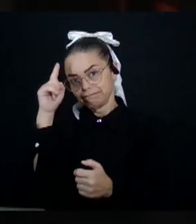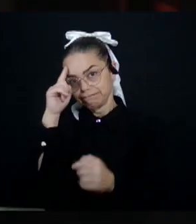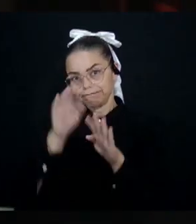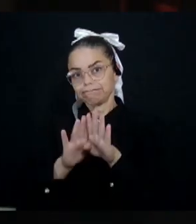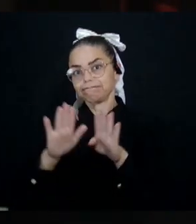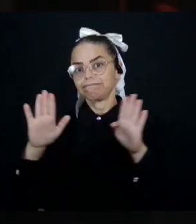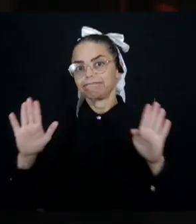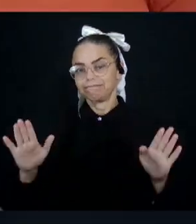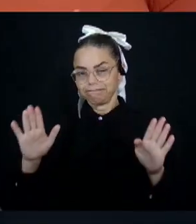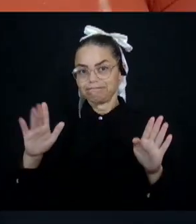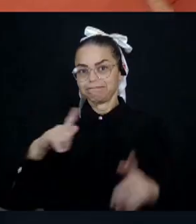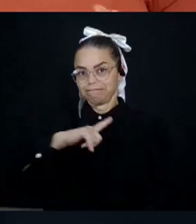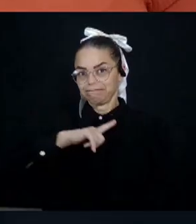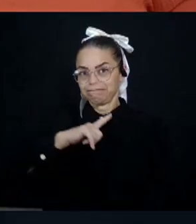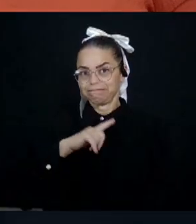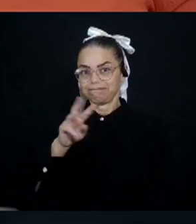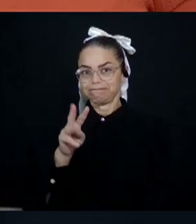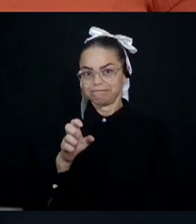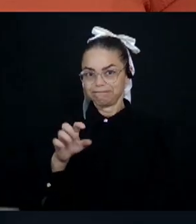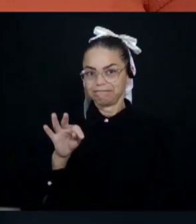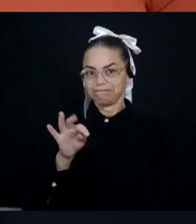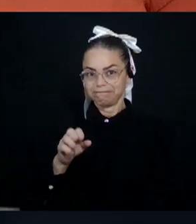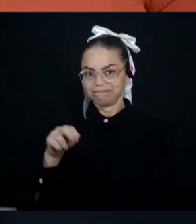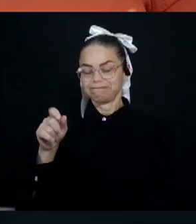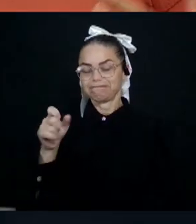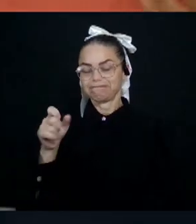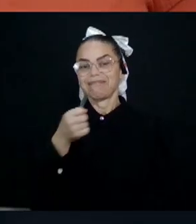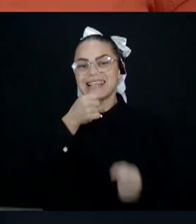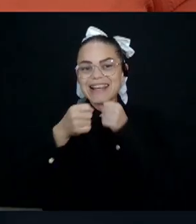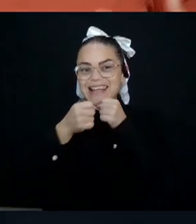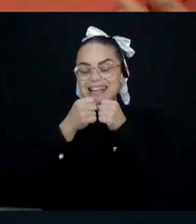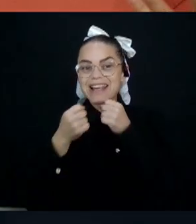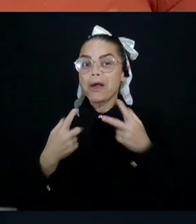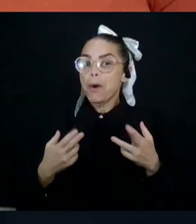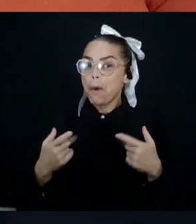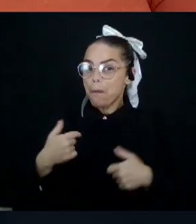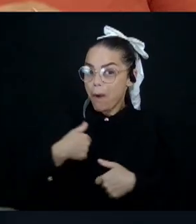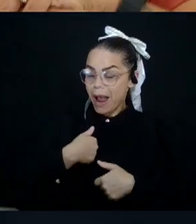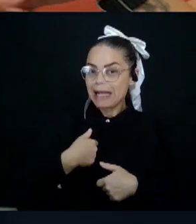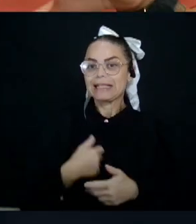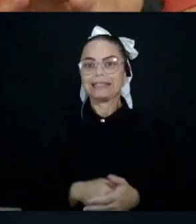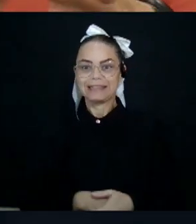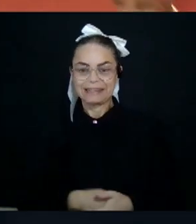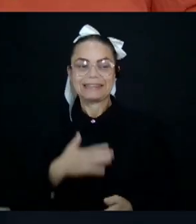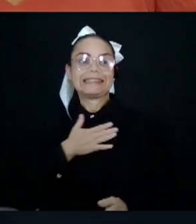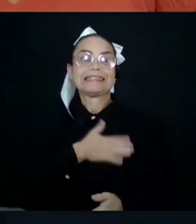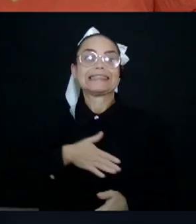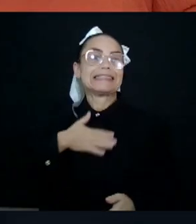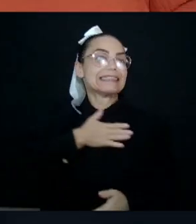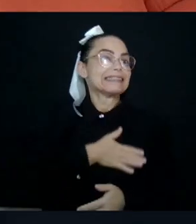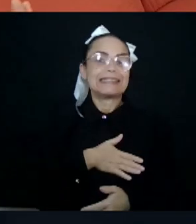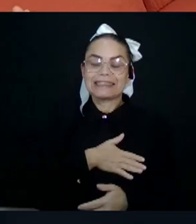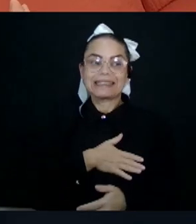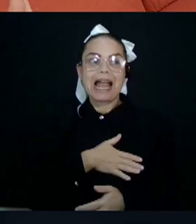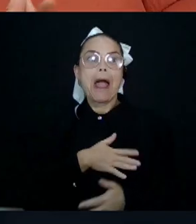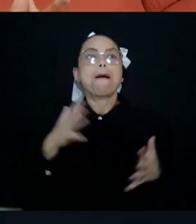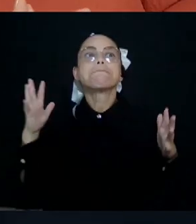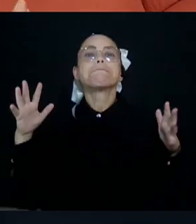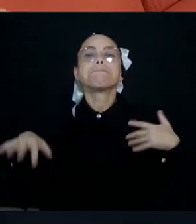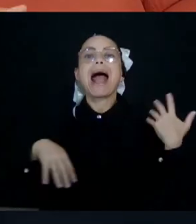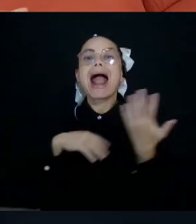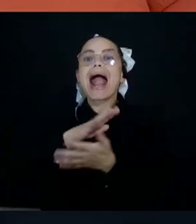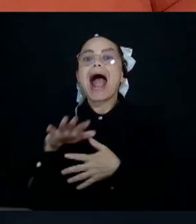nós temos aqui o Wellington, que é jornalista, assim como eu, e a gente sabe que jornalista gosta do auê, né? A gente gosta